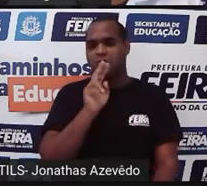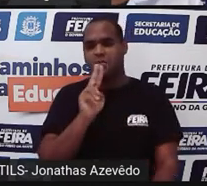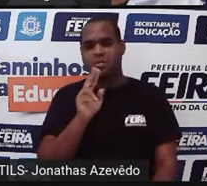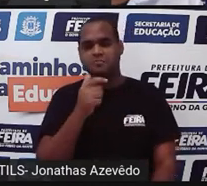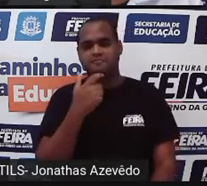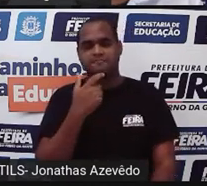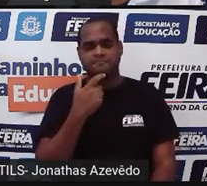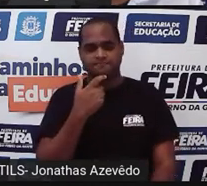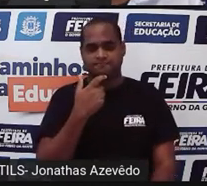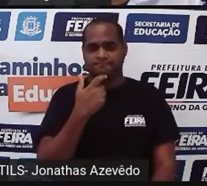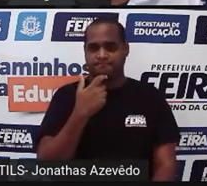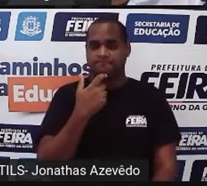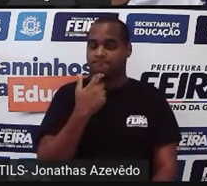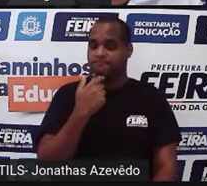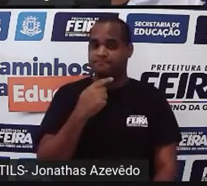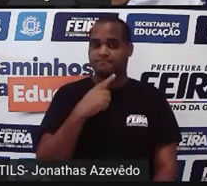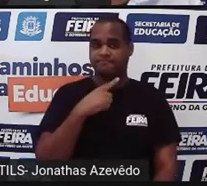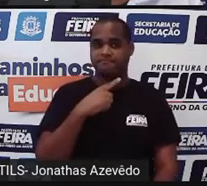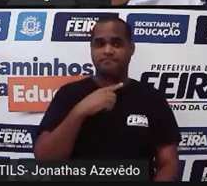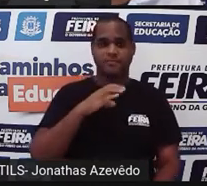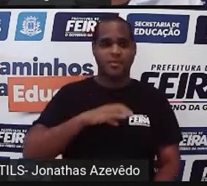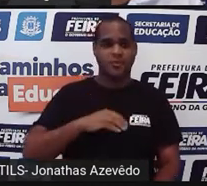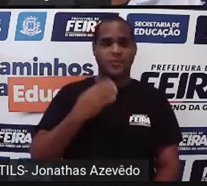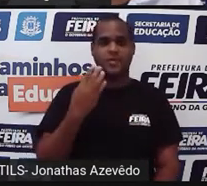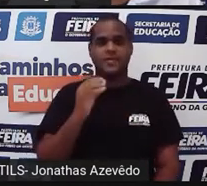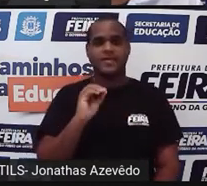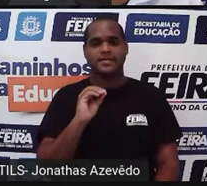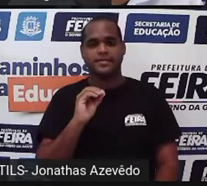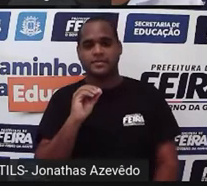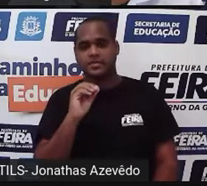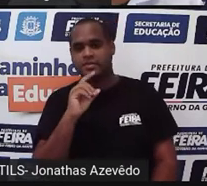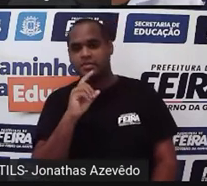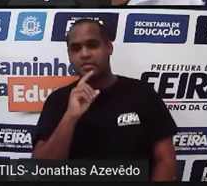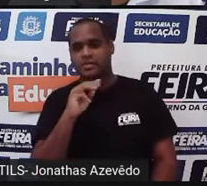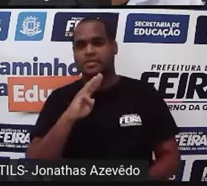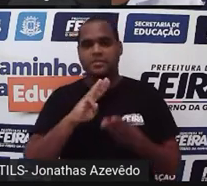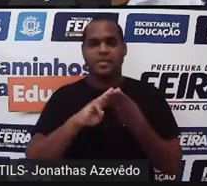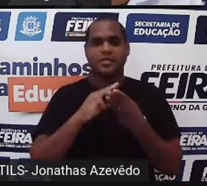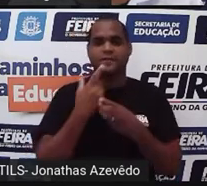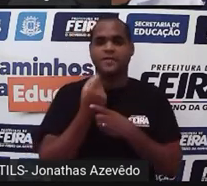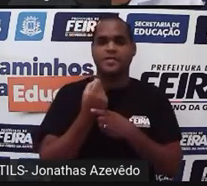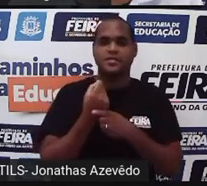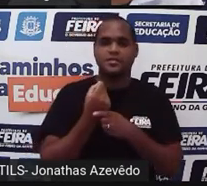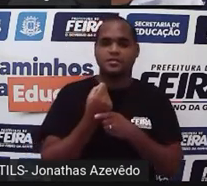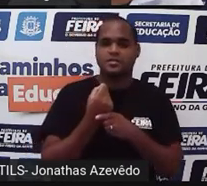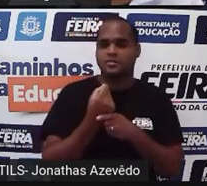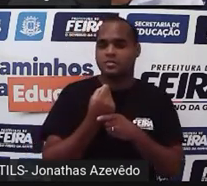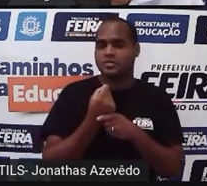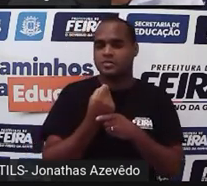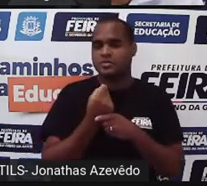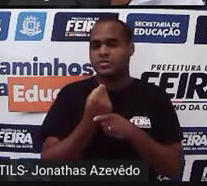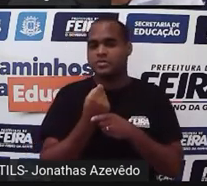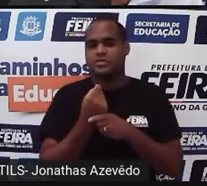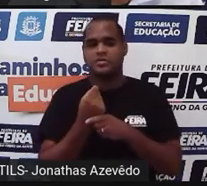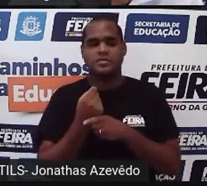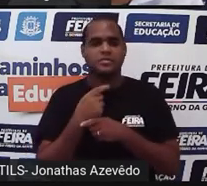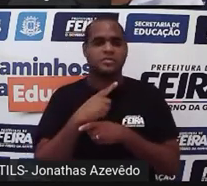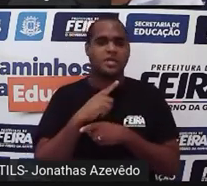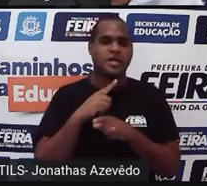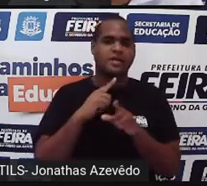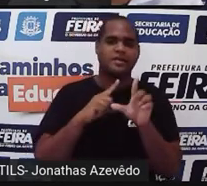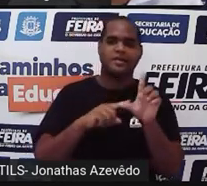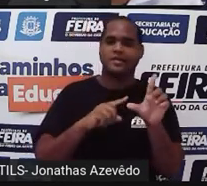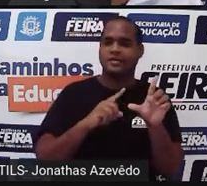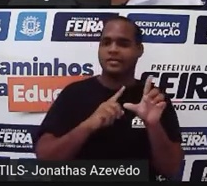nome. Aí tem ali um português 40, matemática 20. Aí tem umas